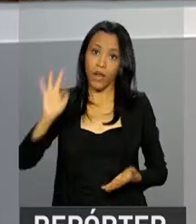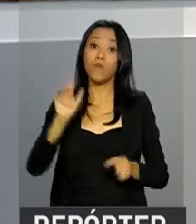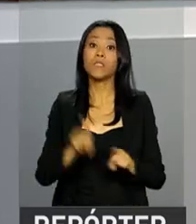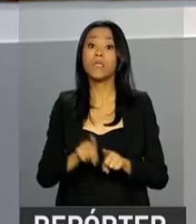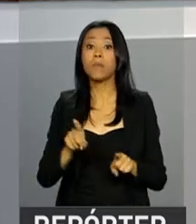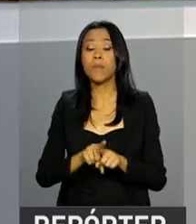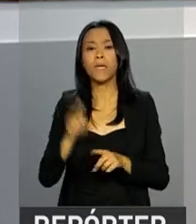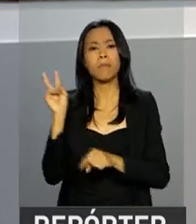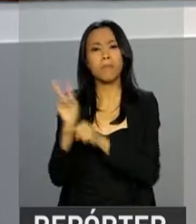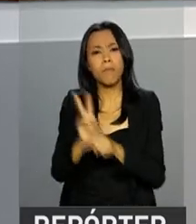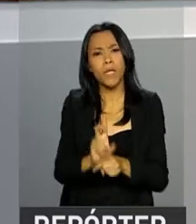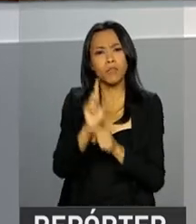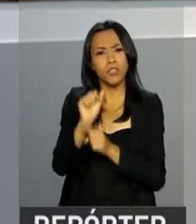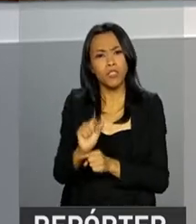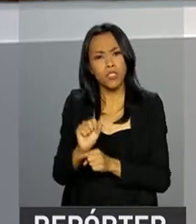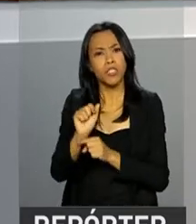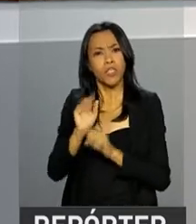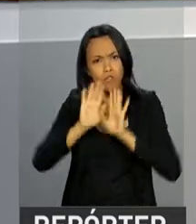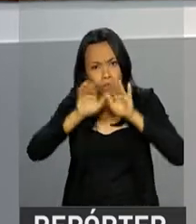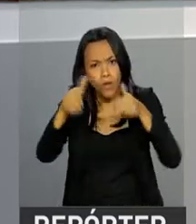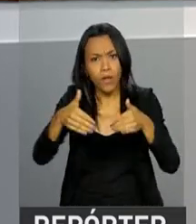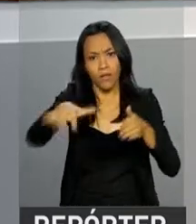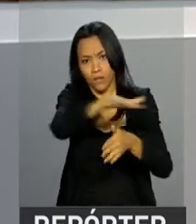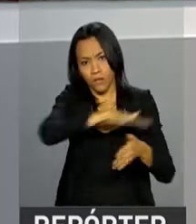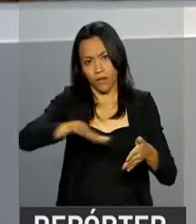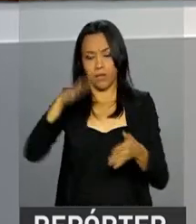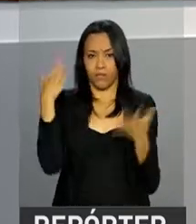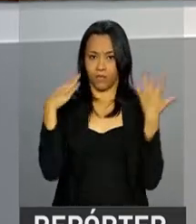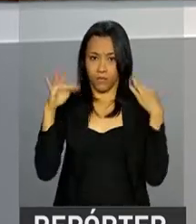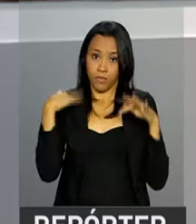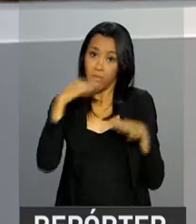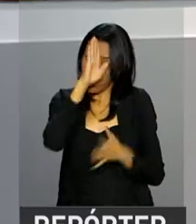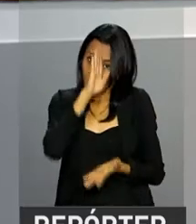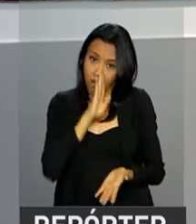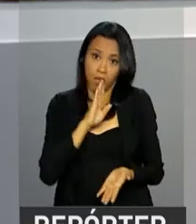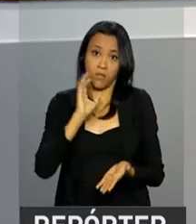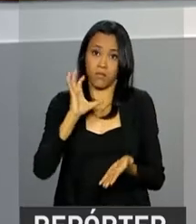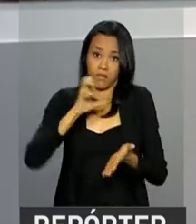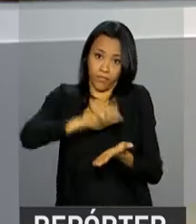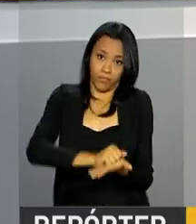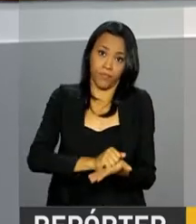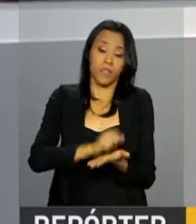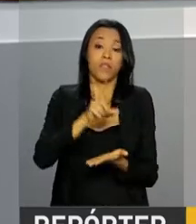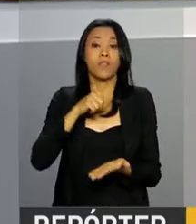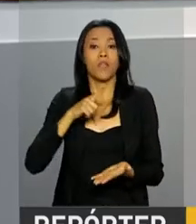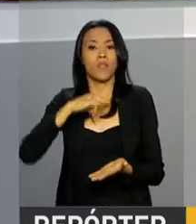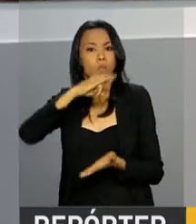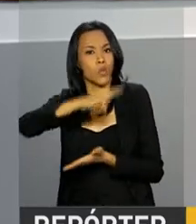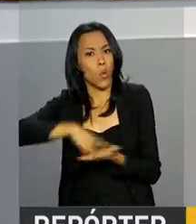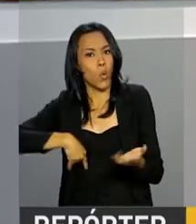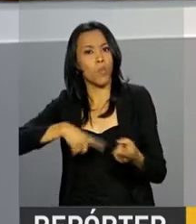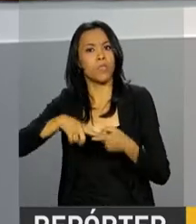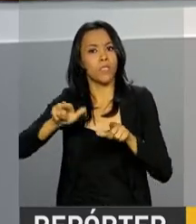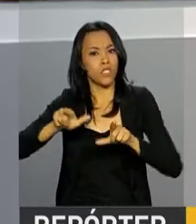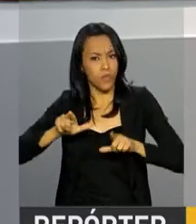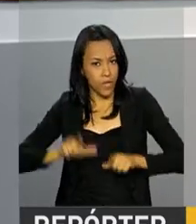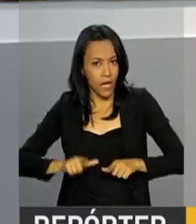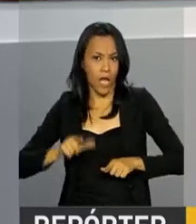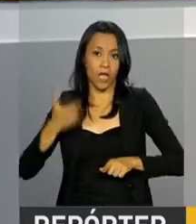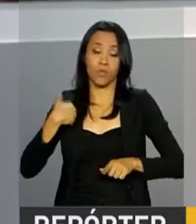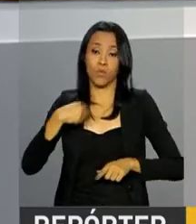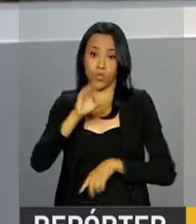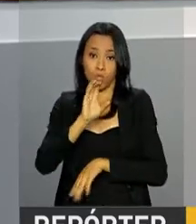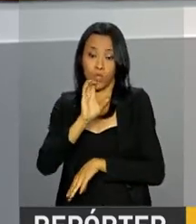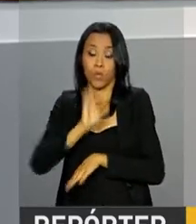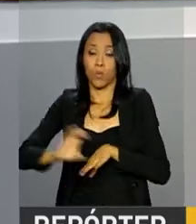linhas de crédito específicas voltadas para o setor. O cadastro é gratuito. São exigidos documentos como o certificado de conclusão de curso